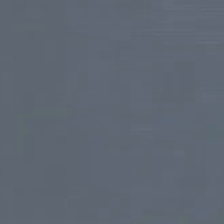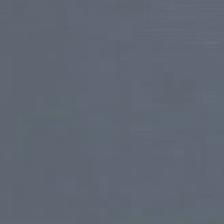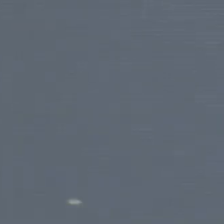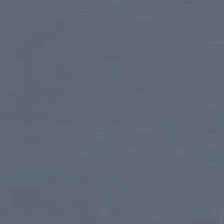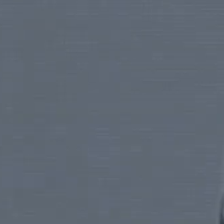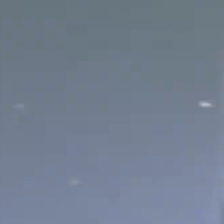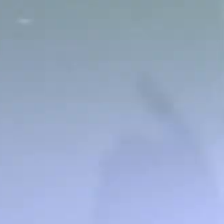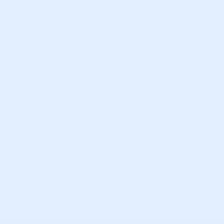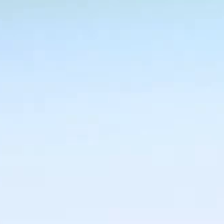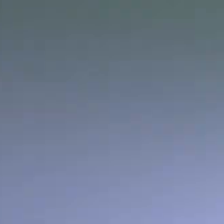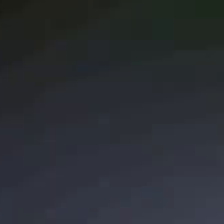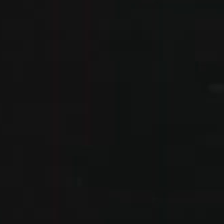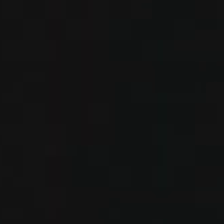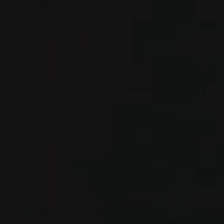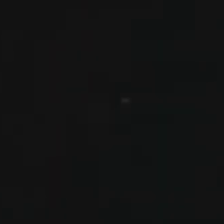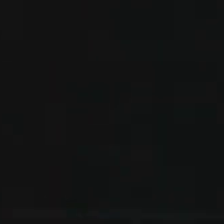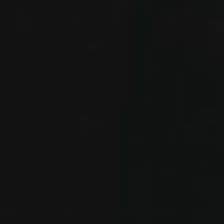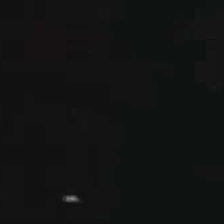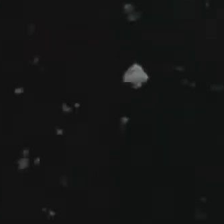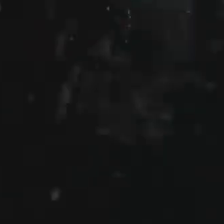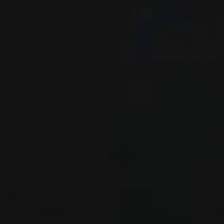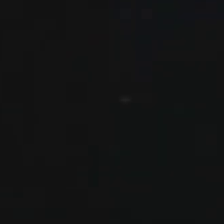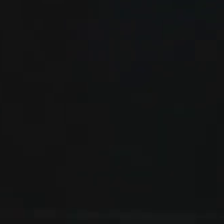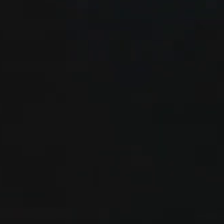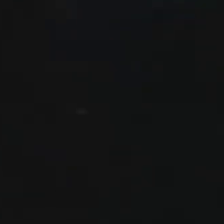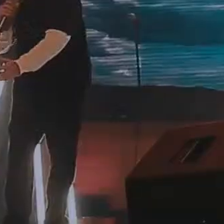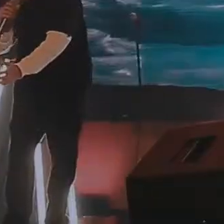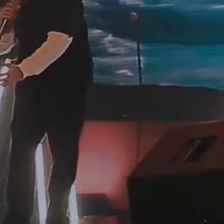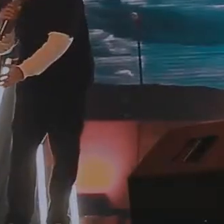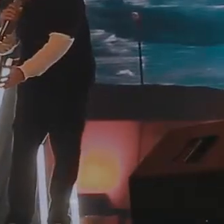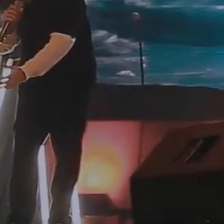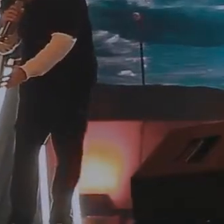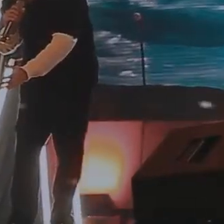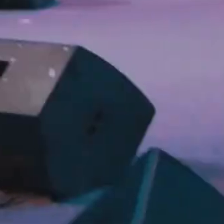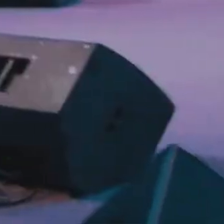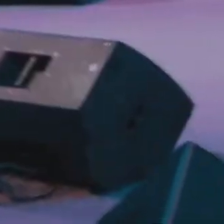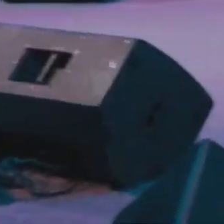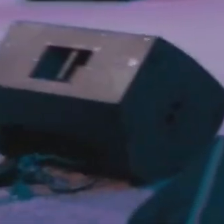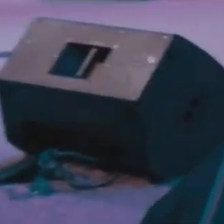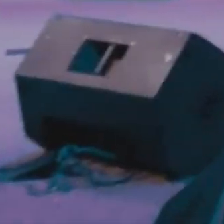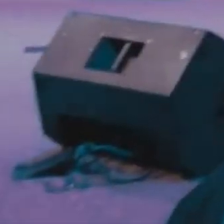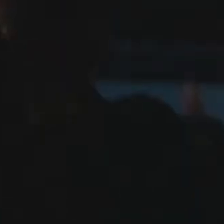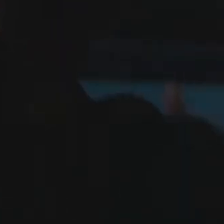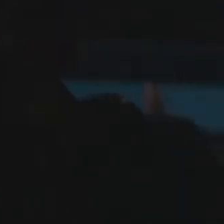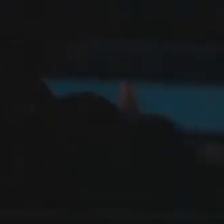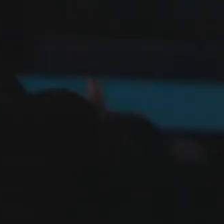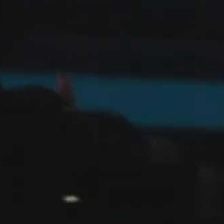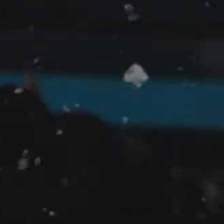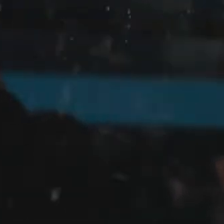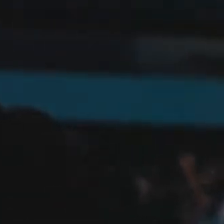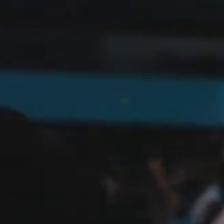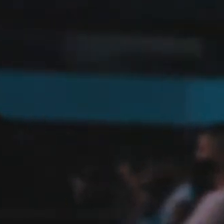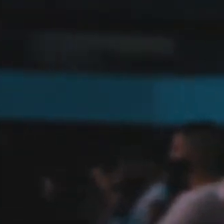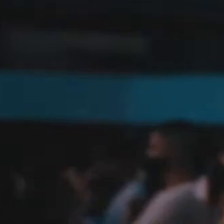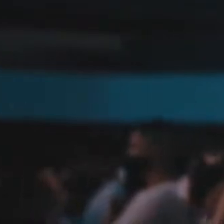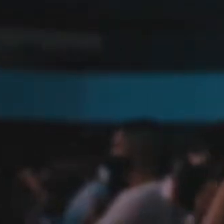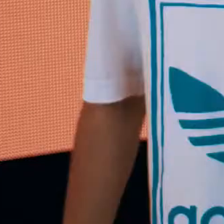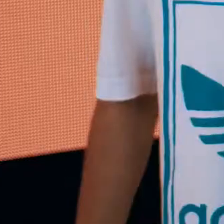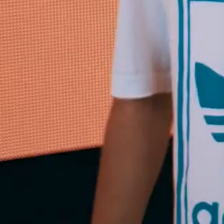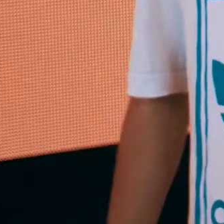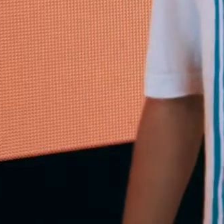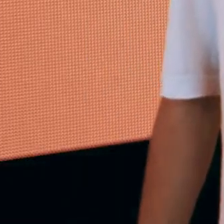sábado do mês nós temos o nosso Stronger, que é o nosso culto do Interligados com o Connect. Você quer fazer parte, é só chegar aqui no Templo Sede, às 7 horas da